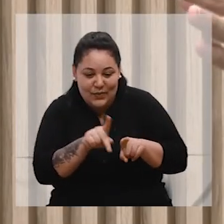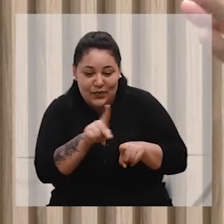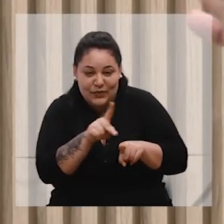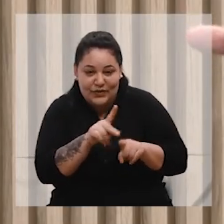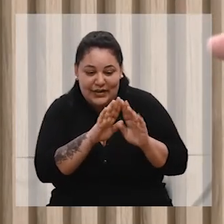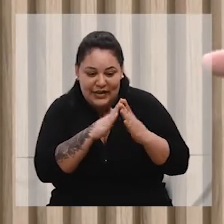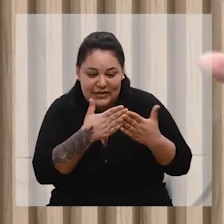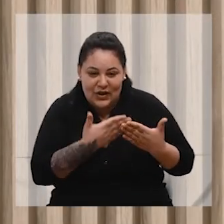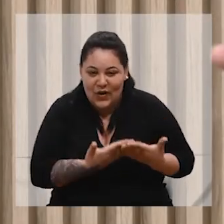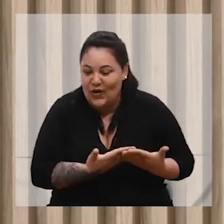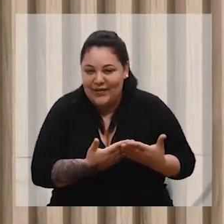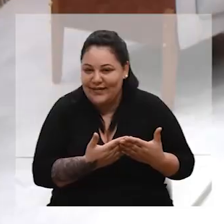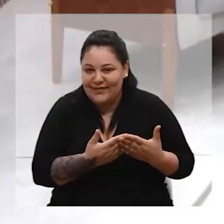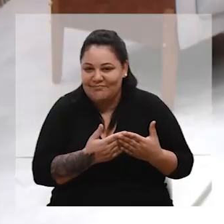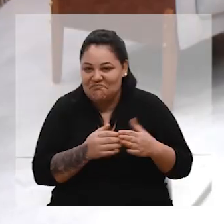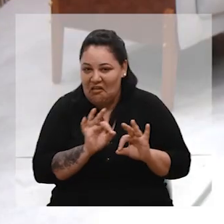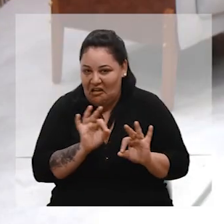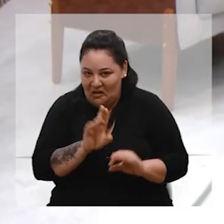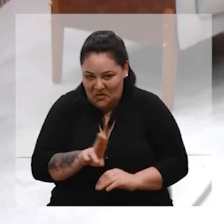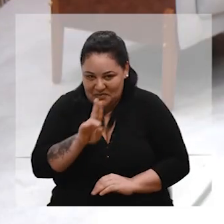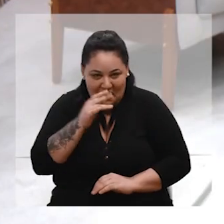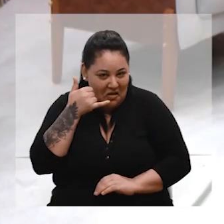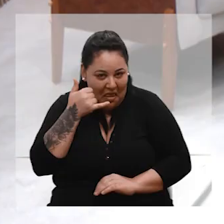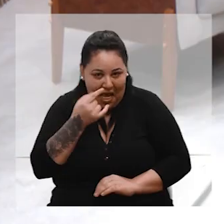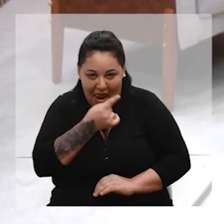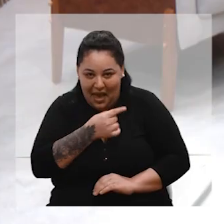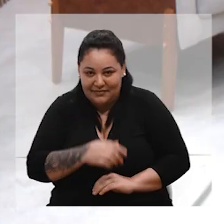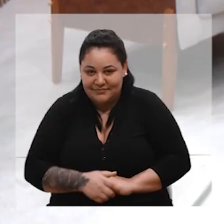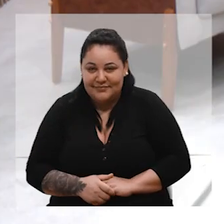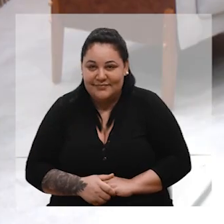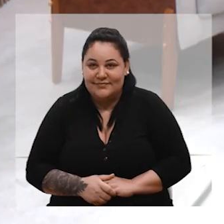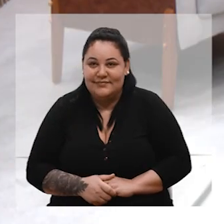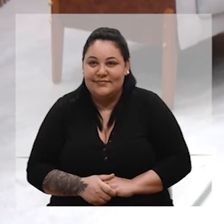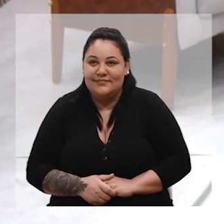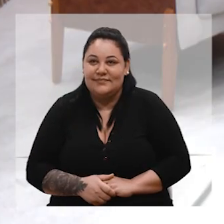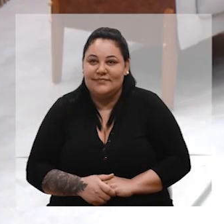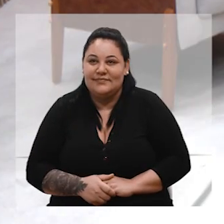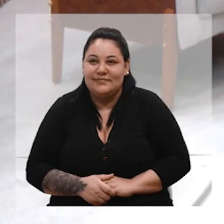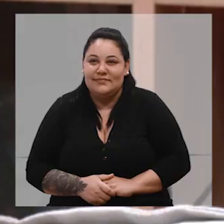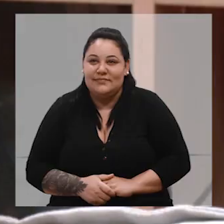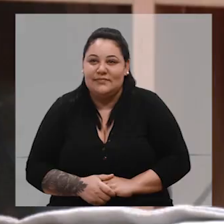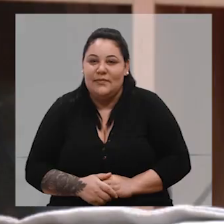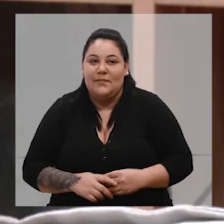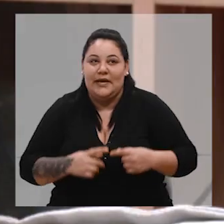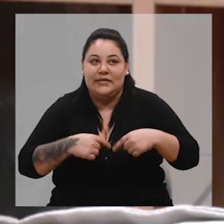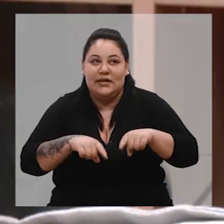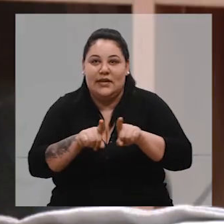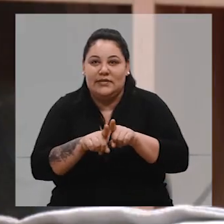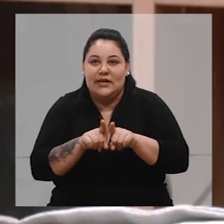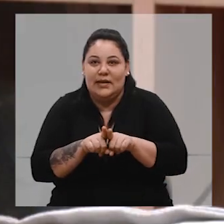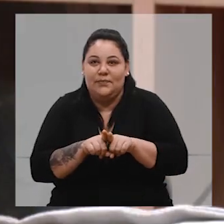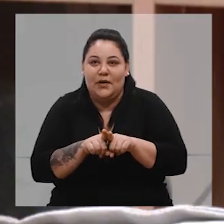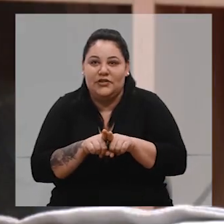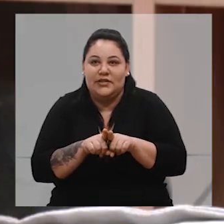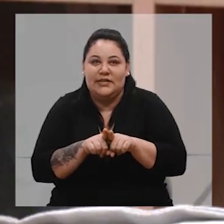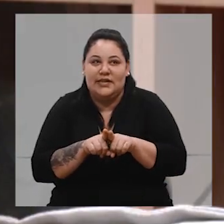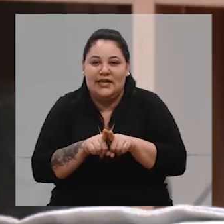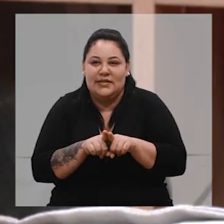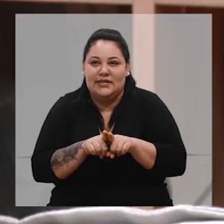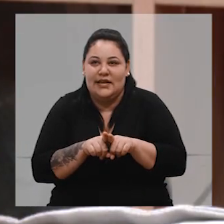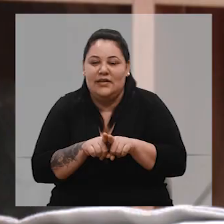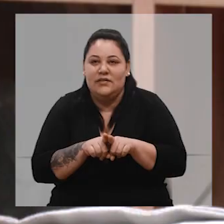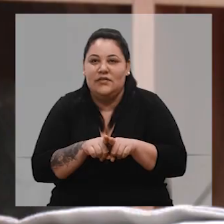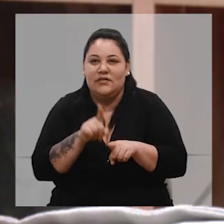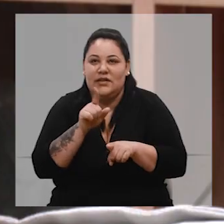os professores da tua escola, então ninguém mais leva celular lá na escola? Não pode. Tem os espertinhos, né?